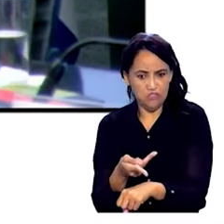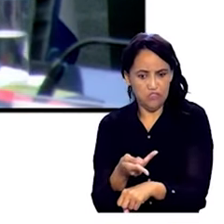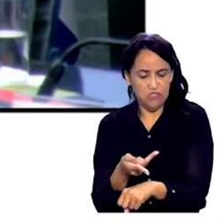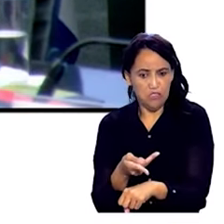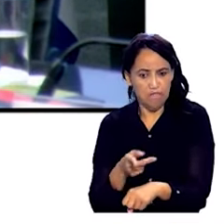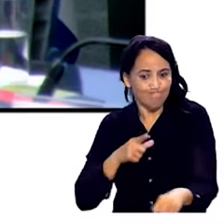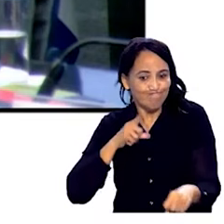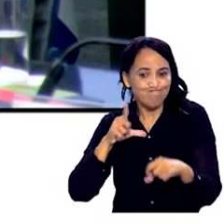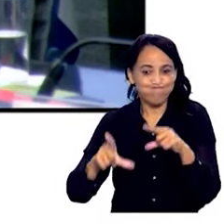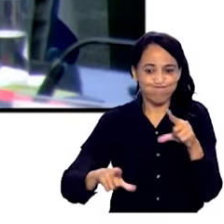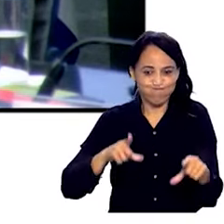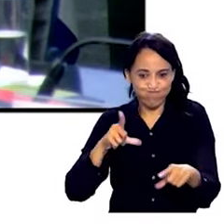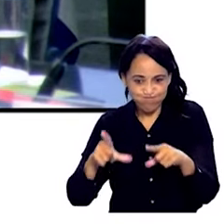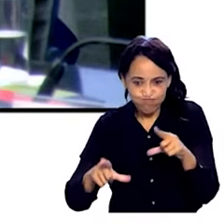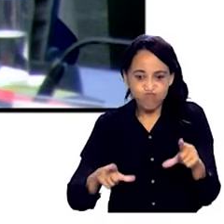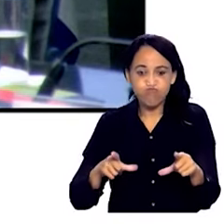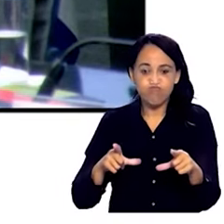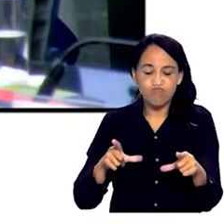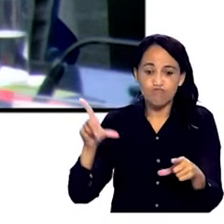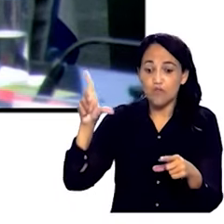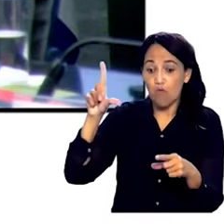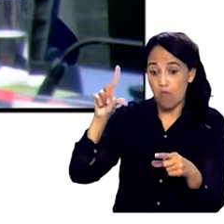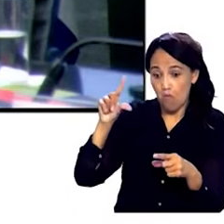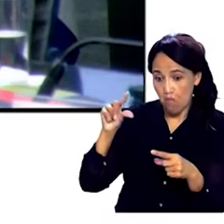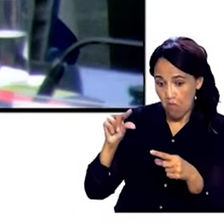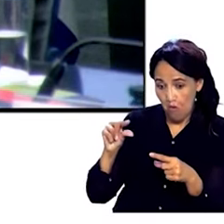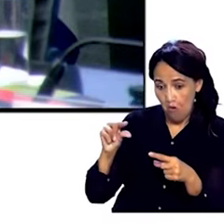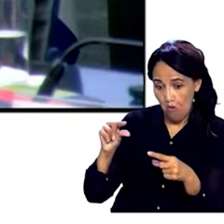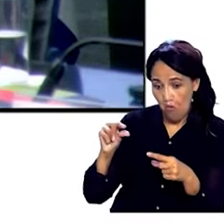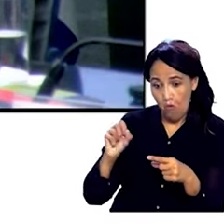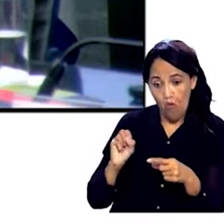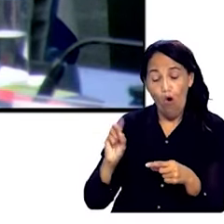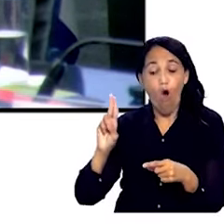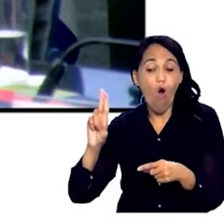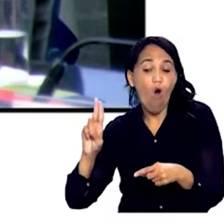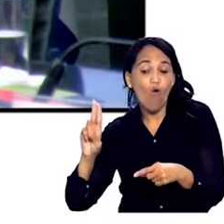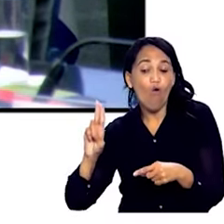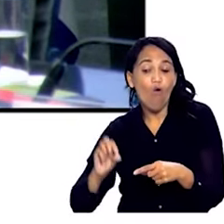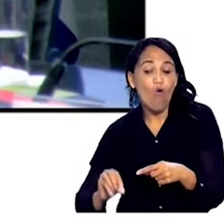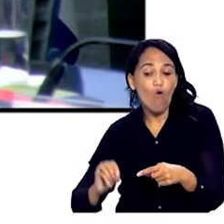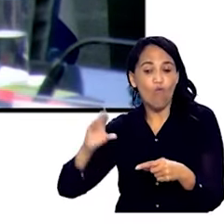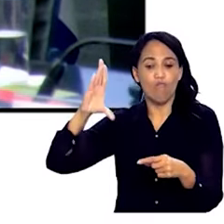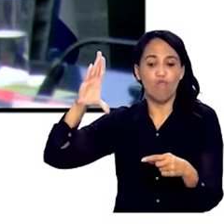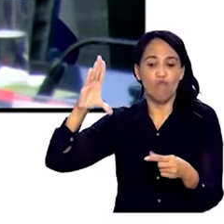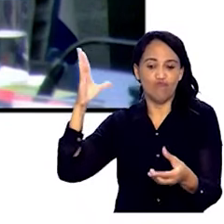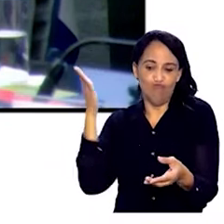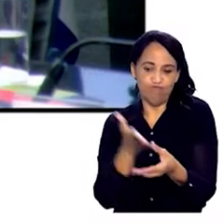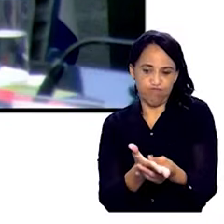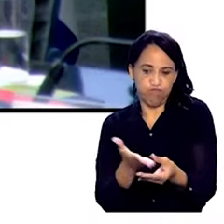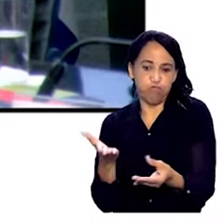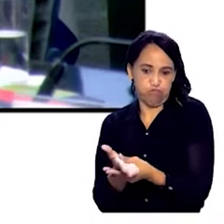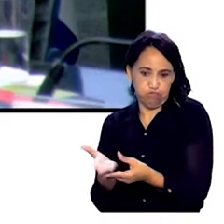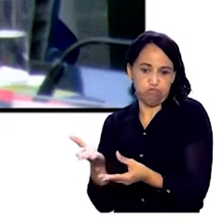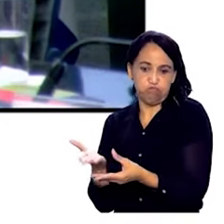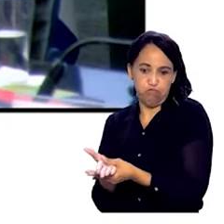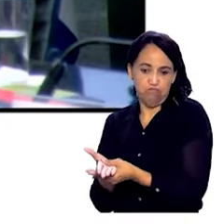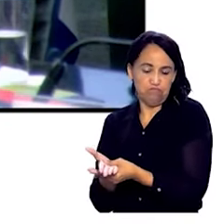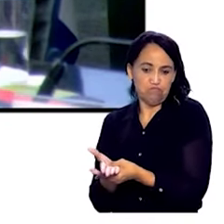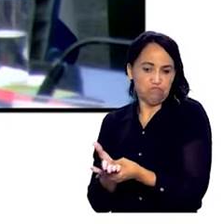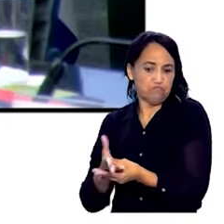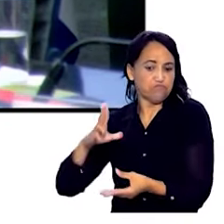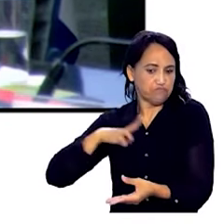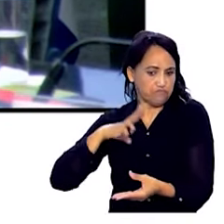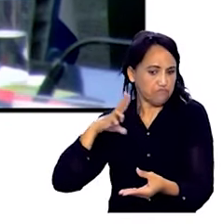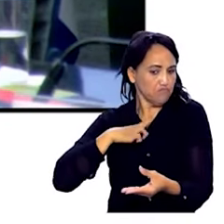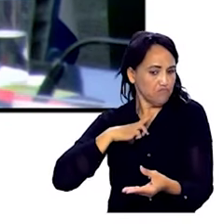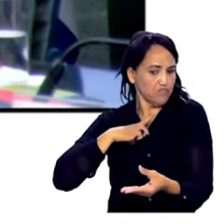muitos ou com poucos casos tomar partido Num caso particular ou seja